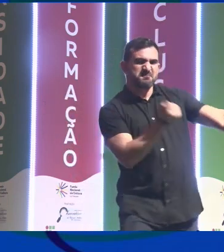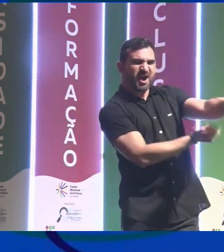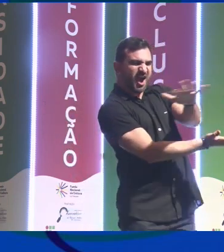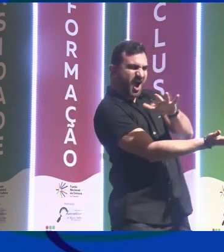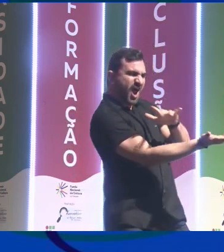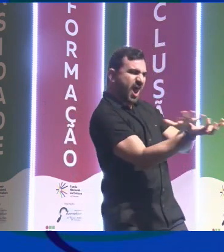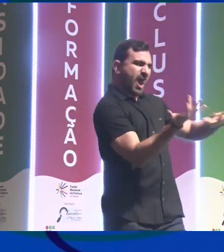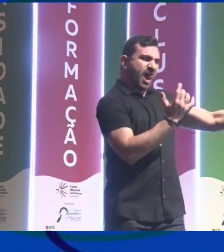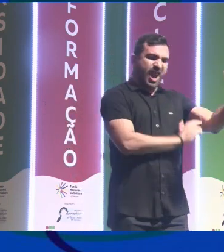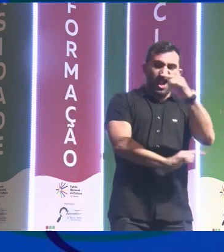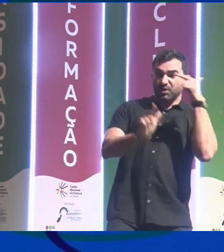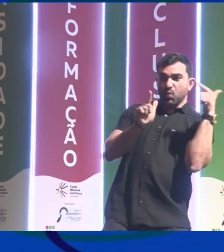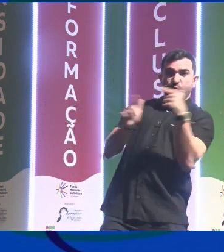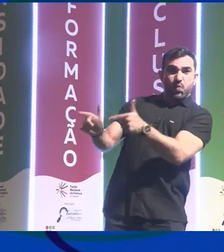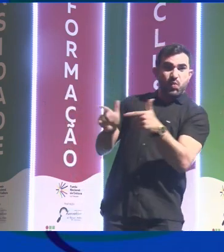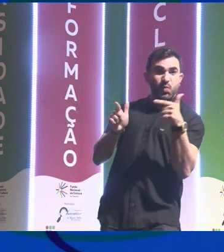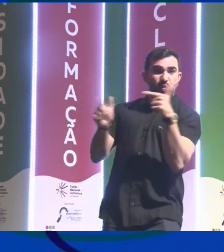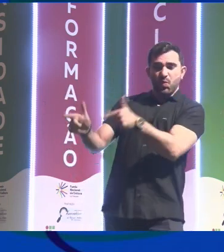euforia?